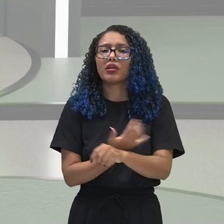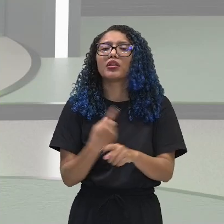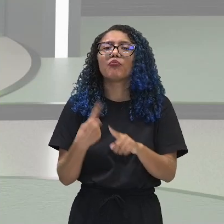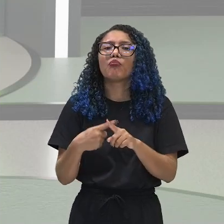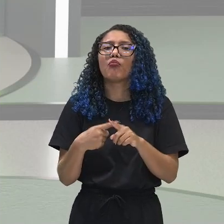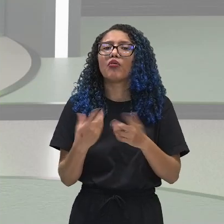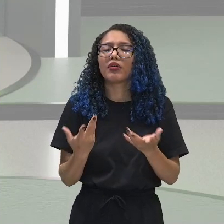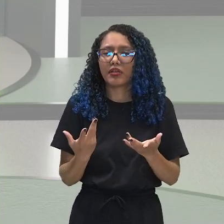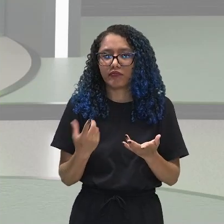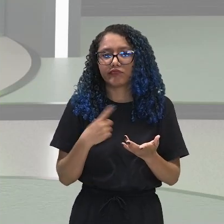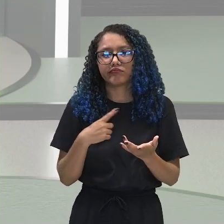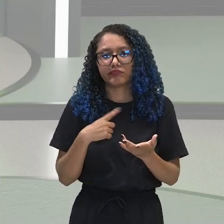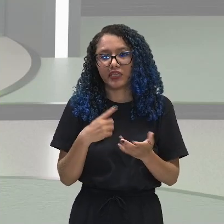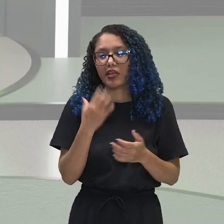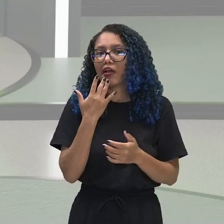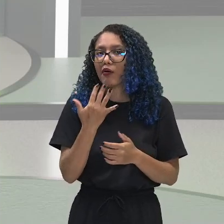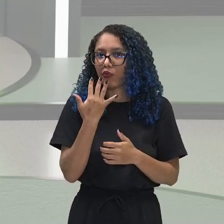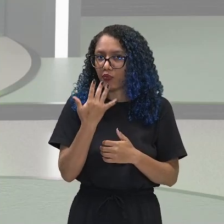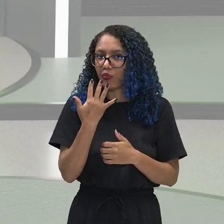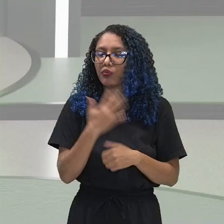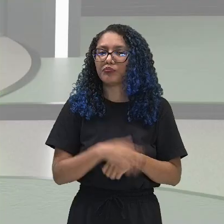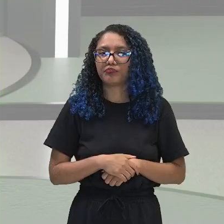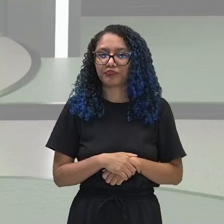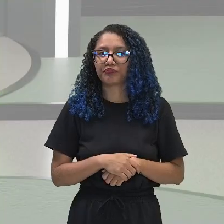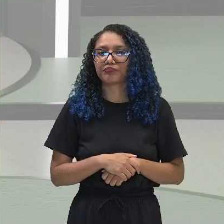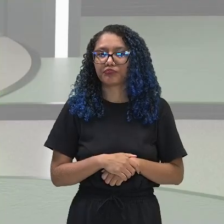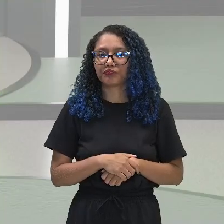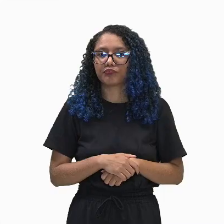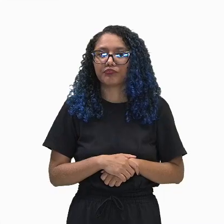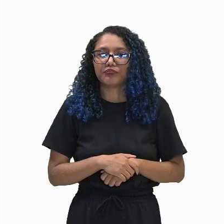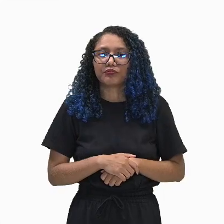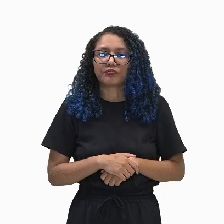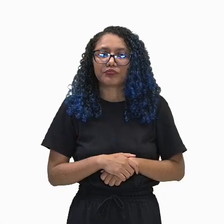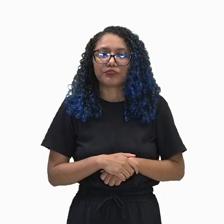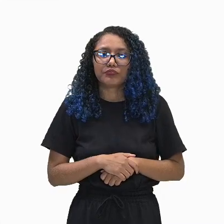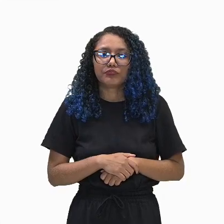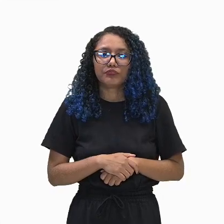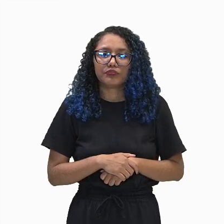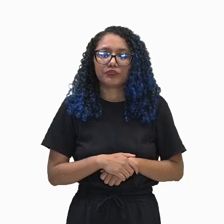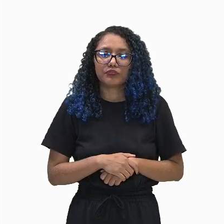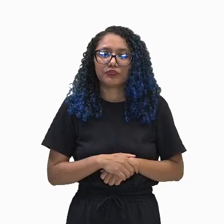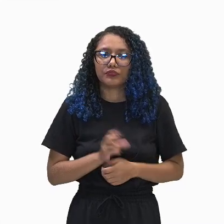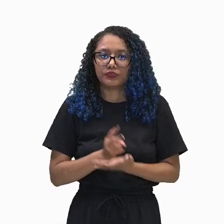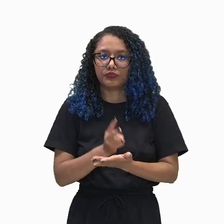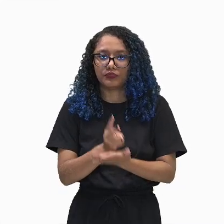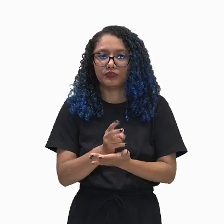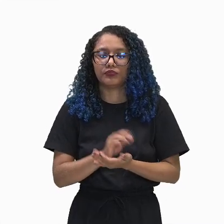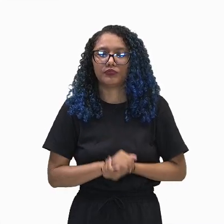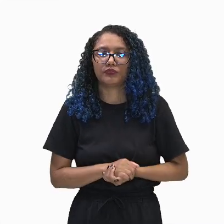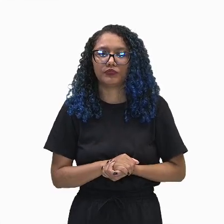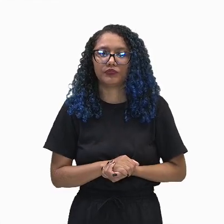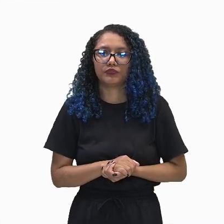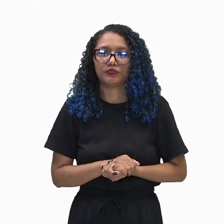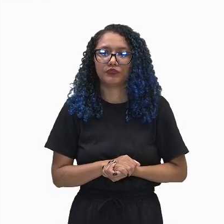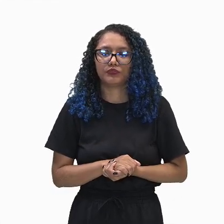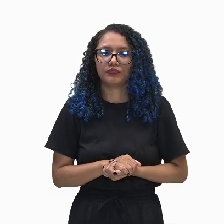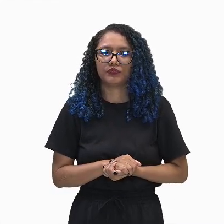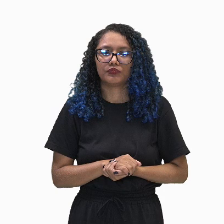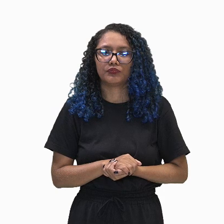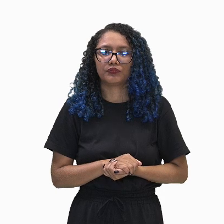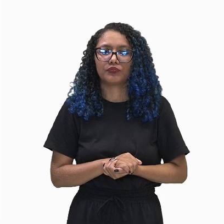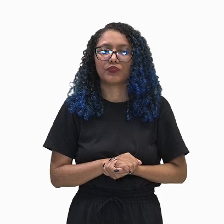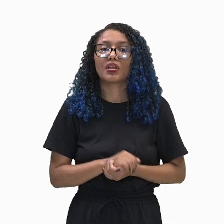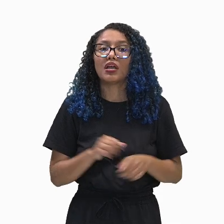esse fator que é o pigmento, né, que é chamado de cloroplasto. Vamos dar continuidade aí. Efeito da idade